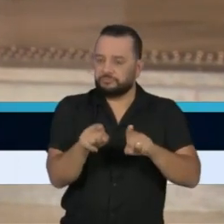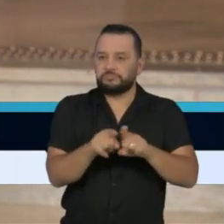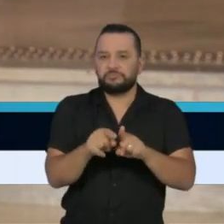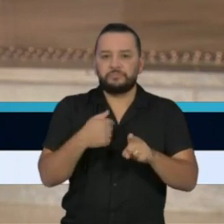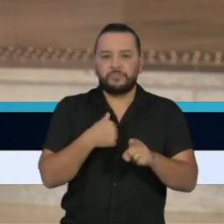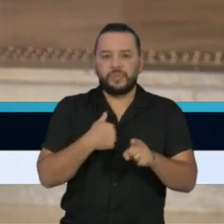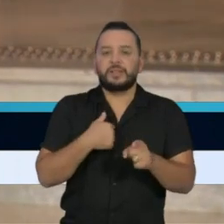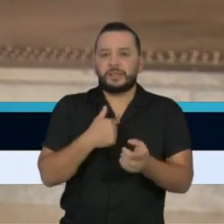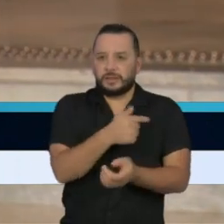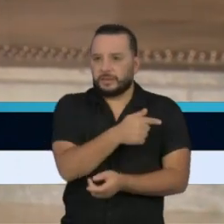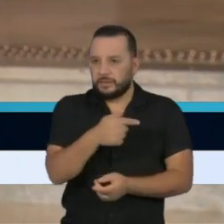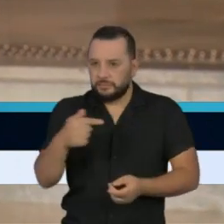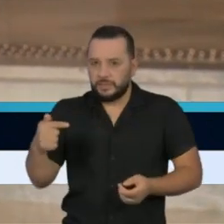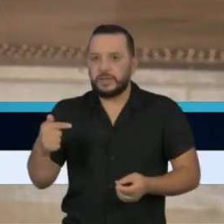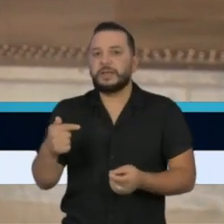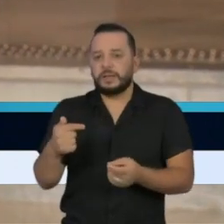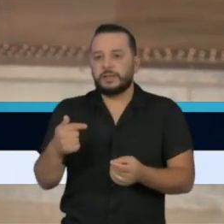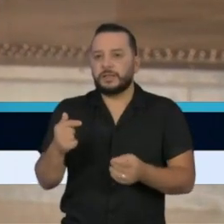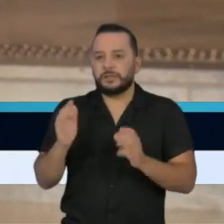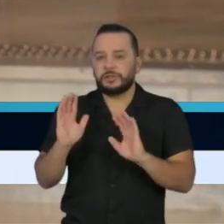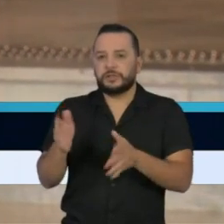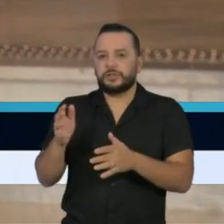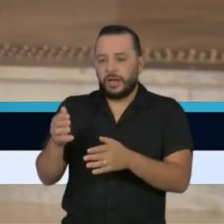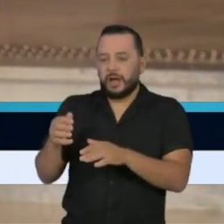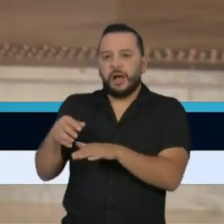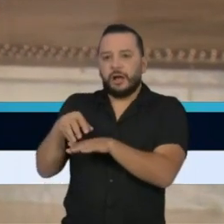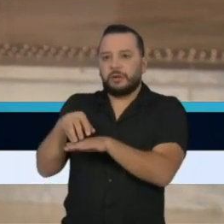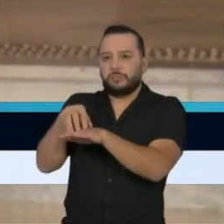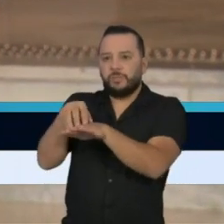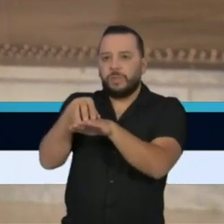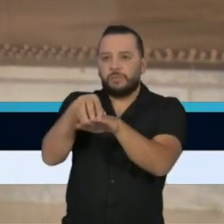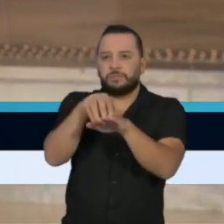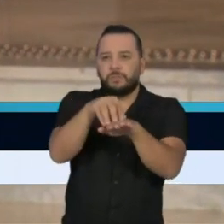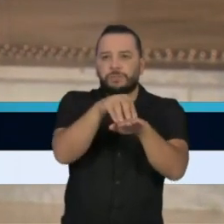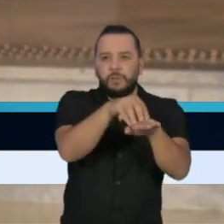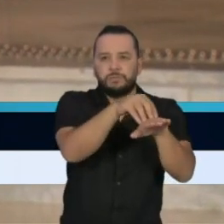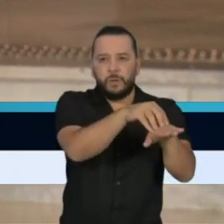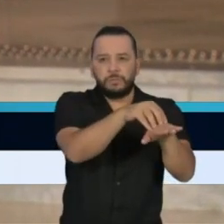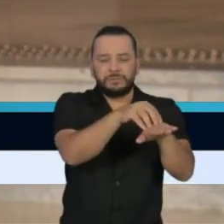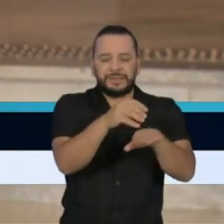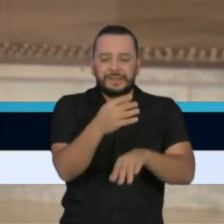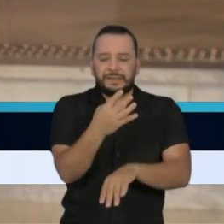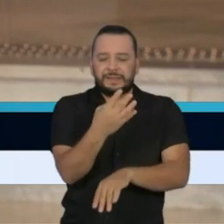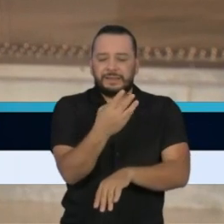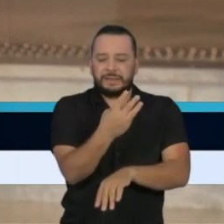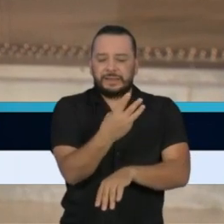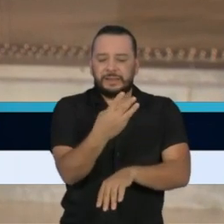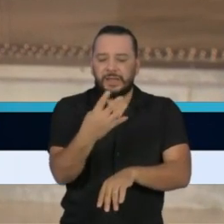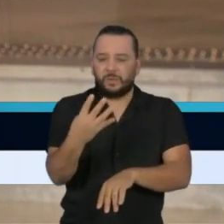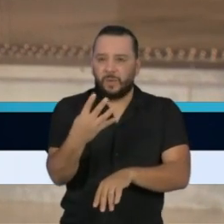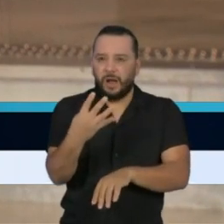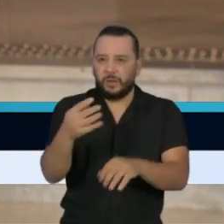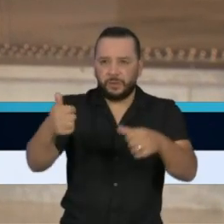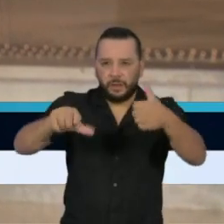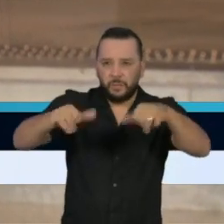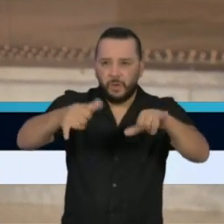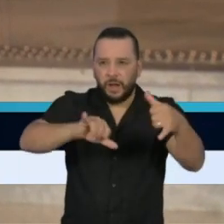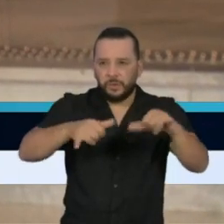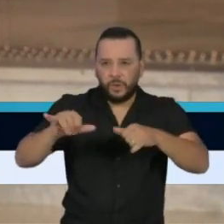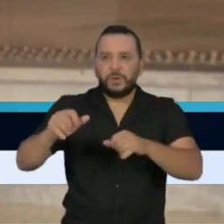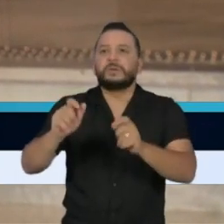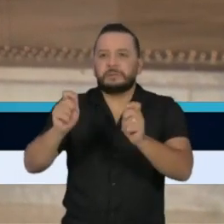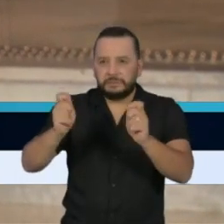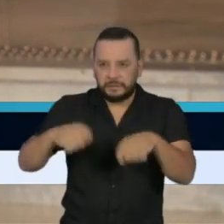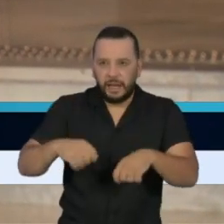dessa semana, começo da semana que vem, para abastecer os 34 laboratórios que estão habilitados. Existem mais